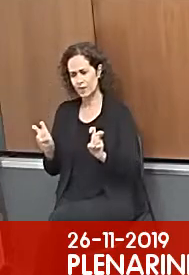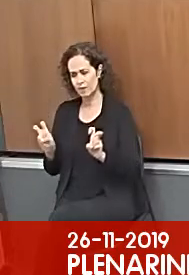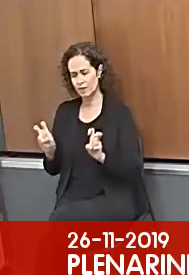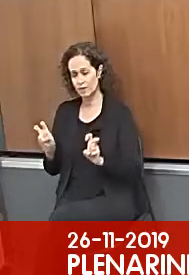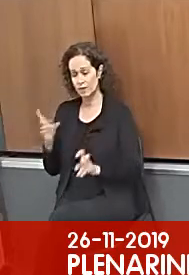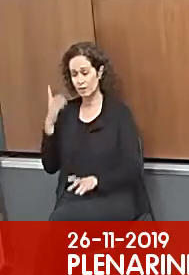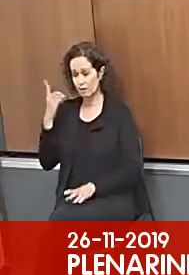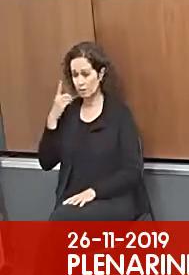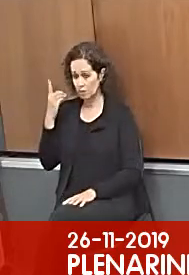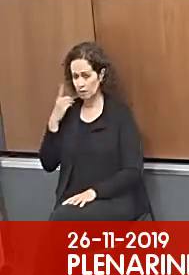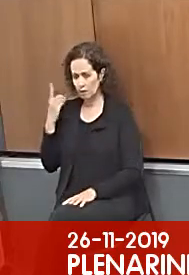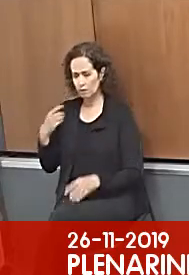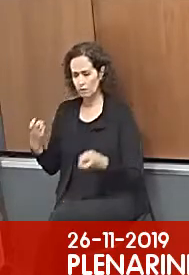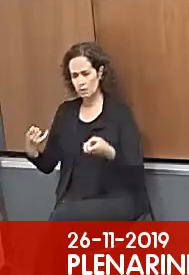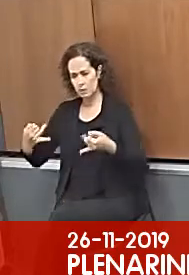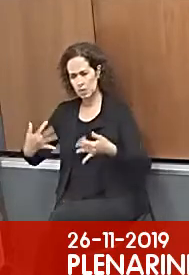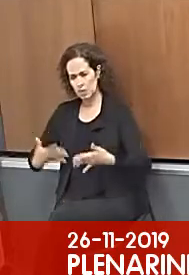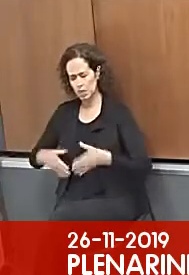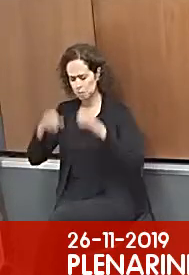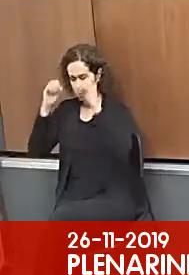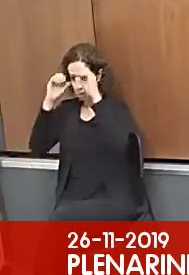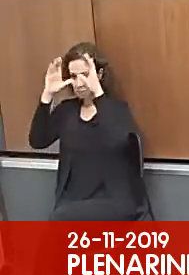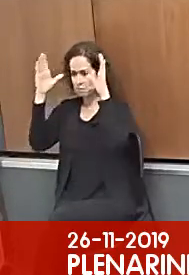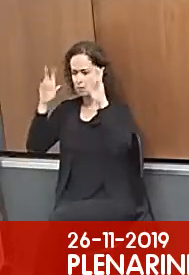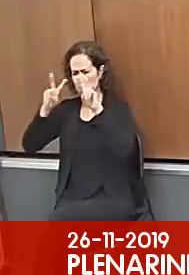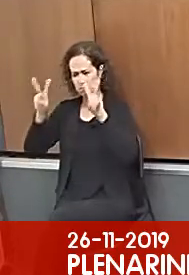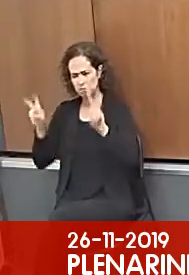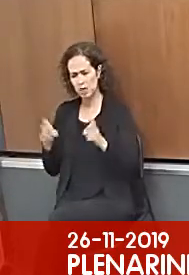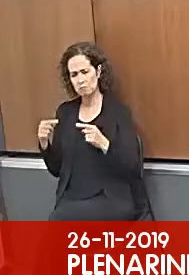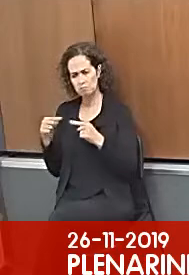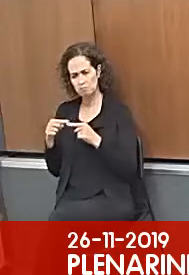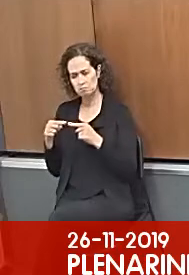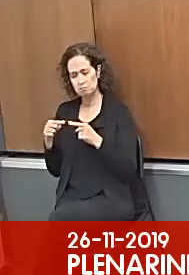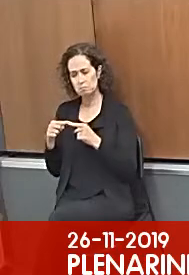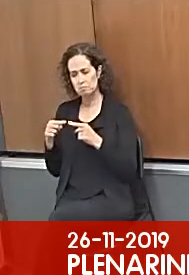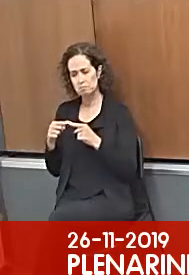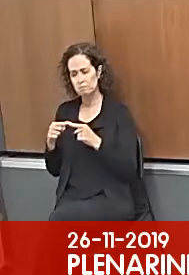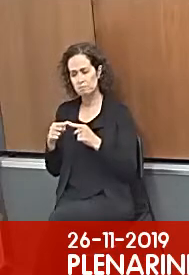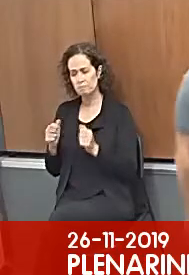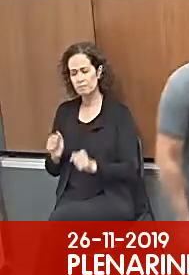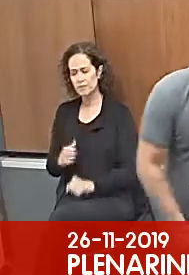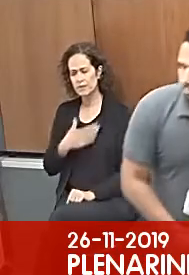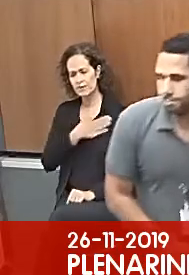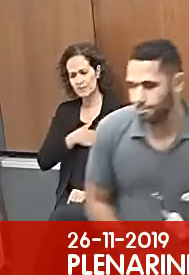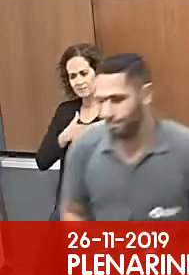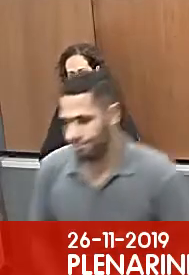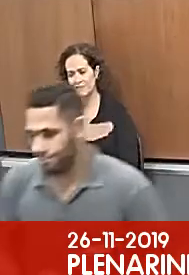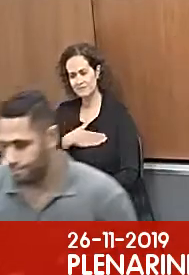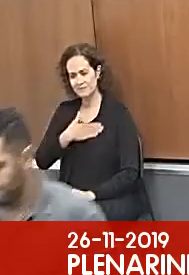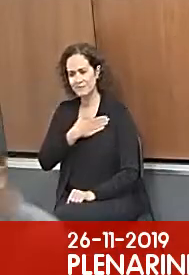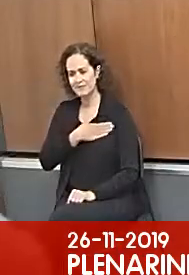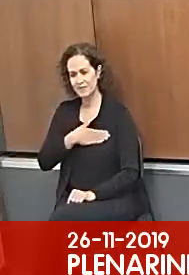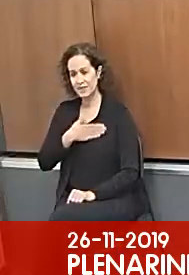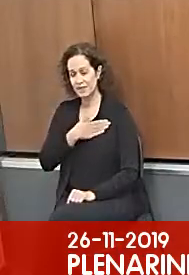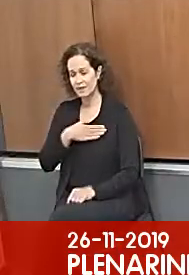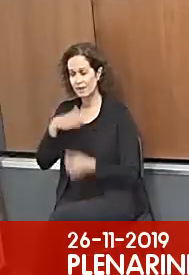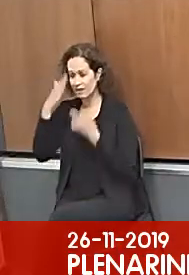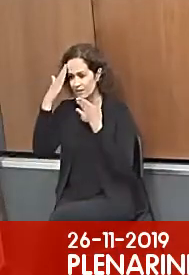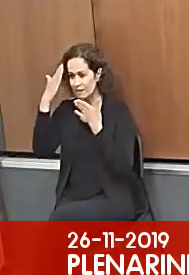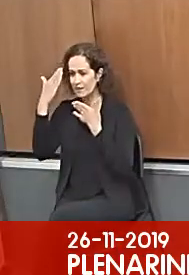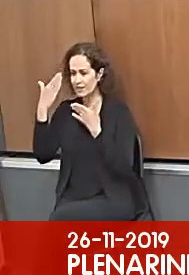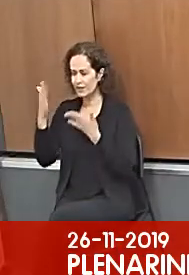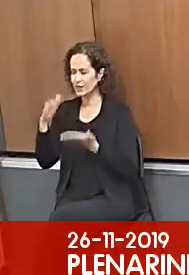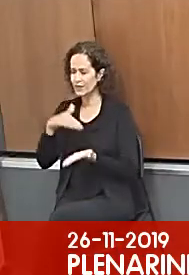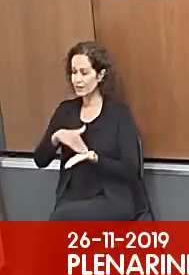com conhecimento do tema. E estou muito satisfeito por isso. Agradeço também